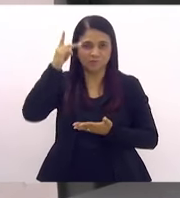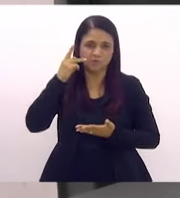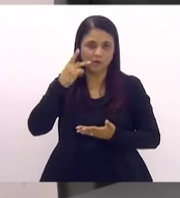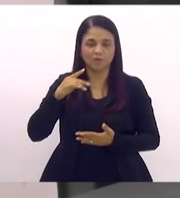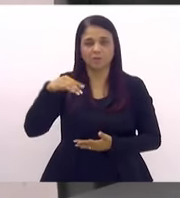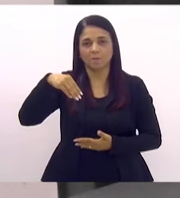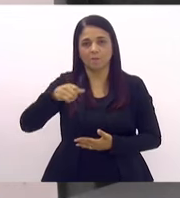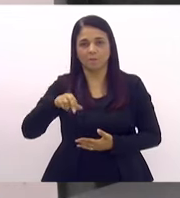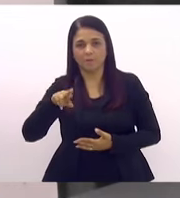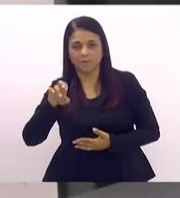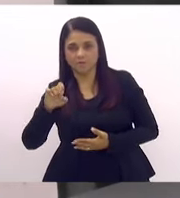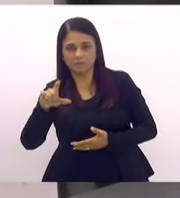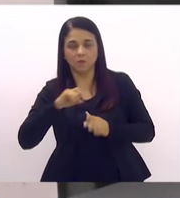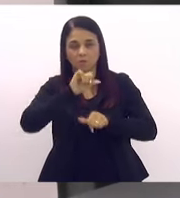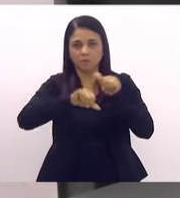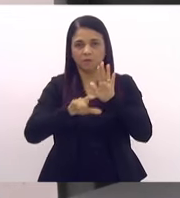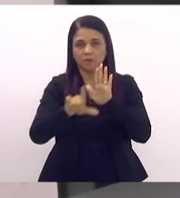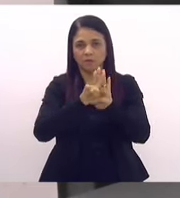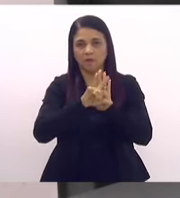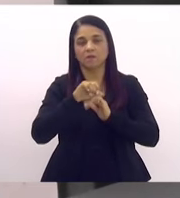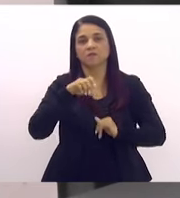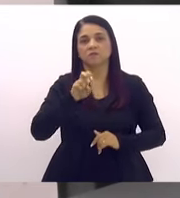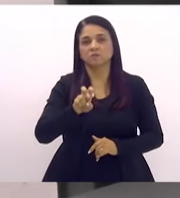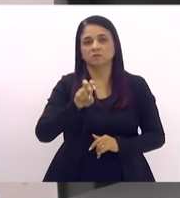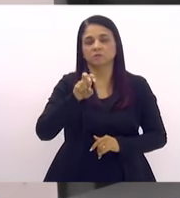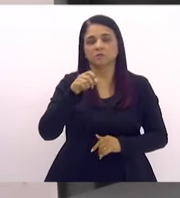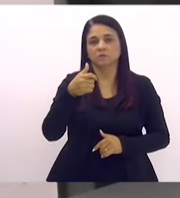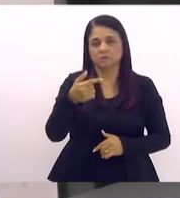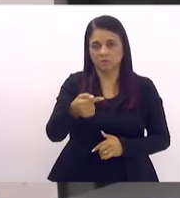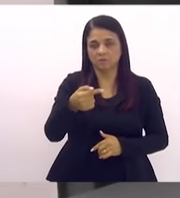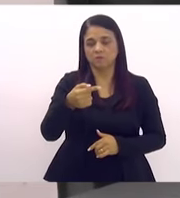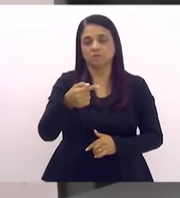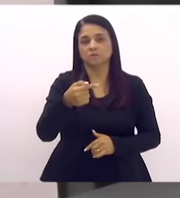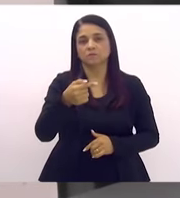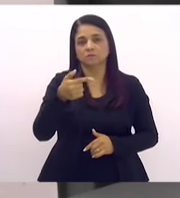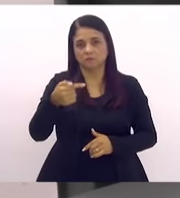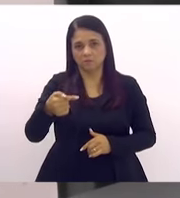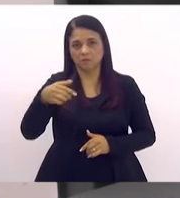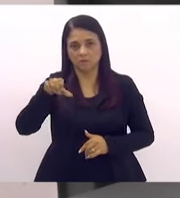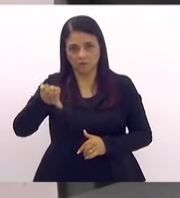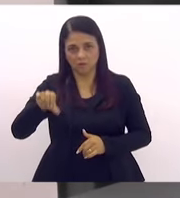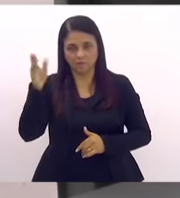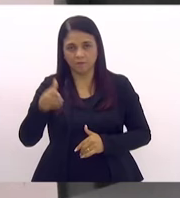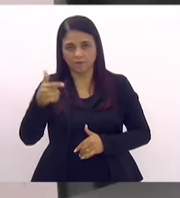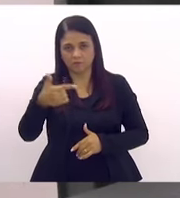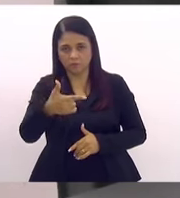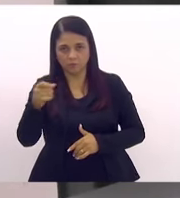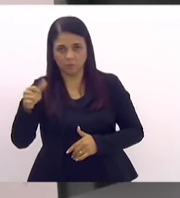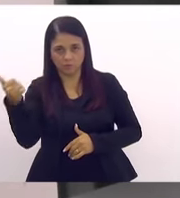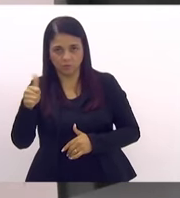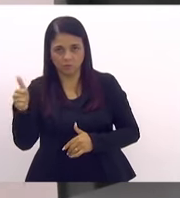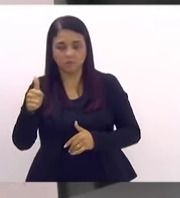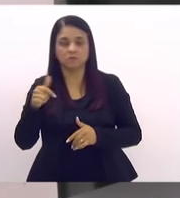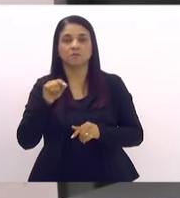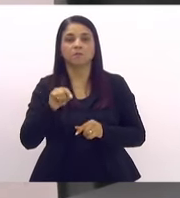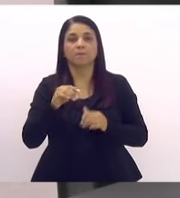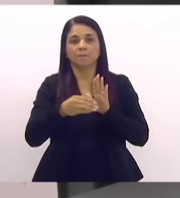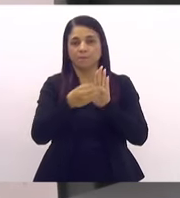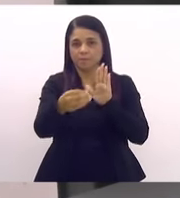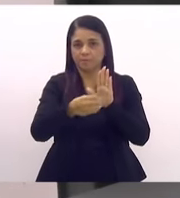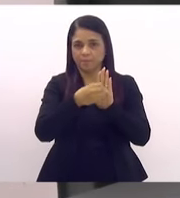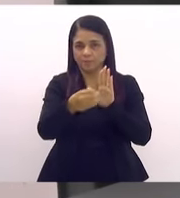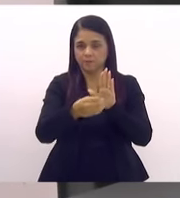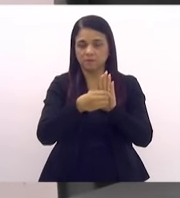Dino, que altera a lei número 5.979 de 26 de maio de 2011, na forma que menciona. O parecer